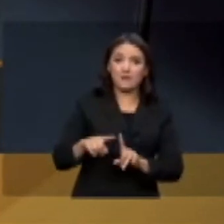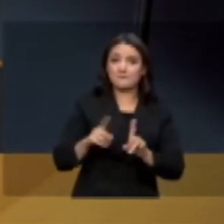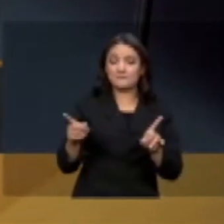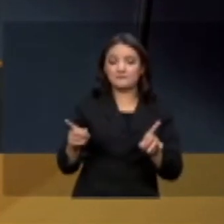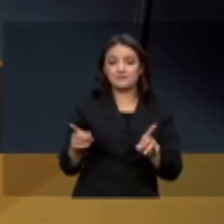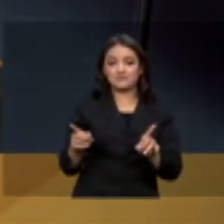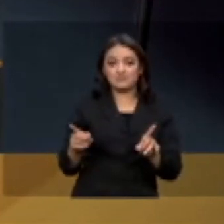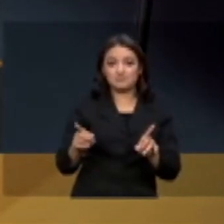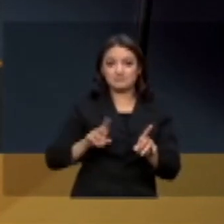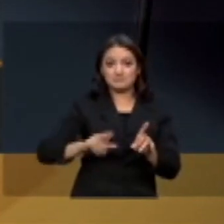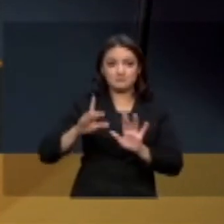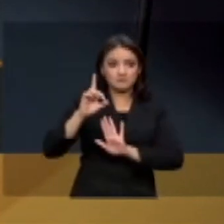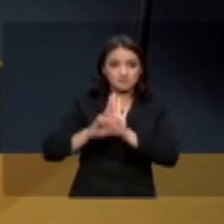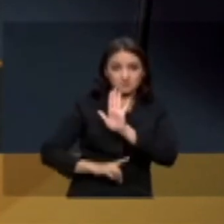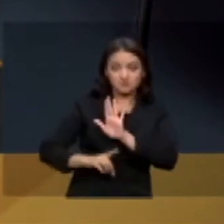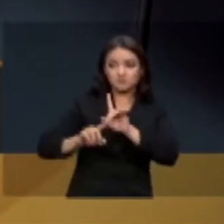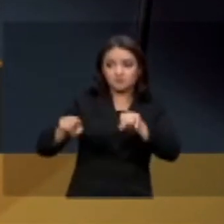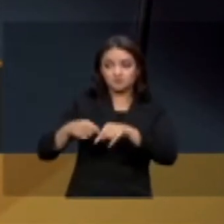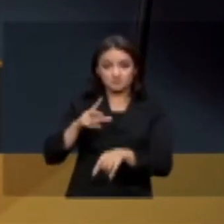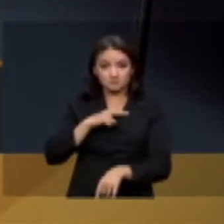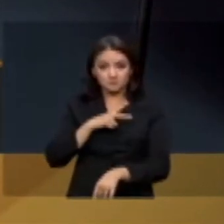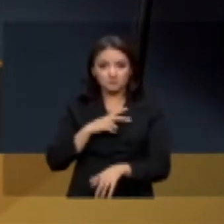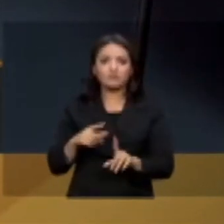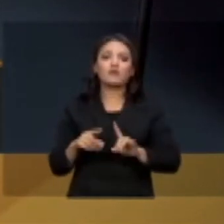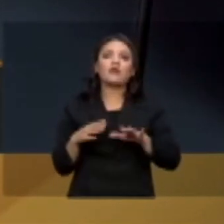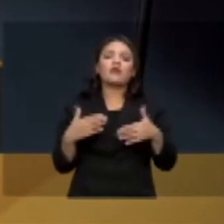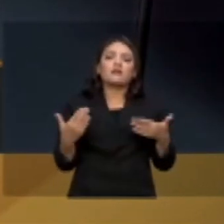privada o refrão